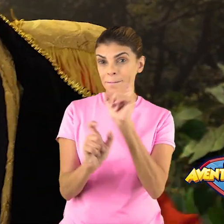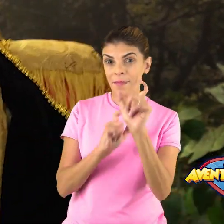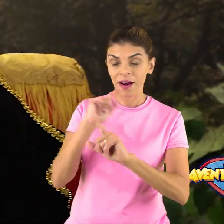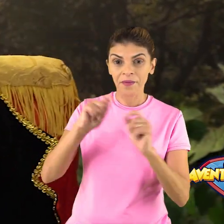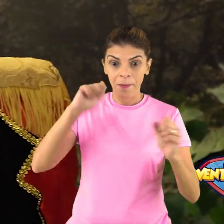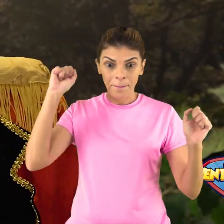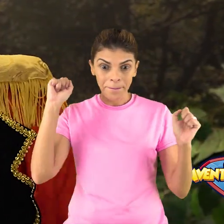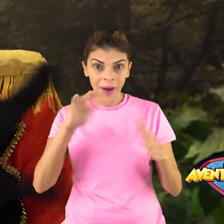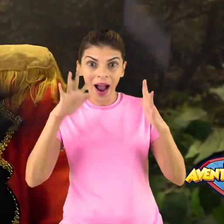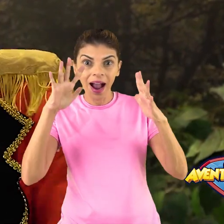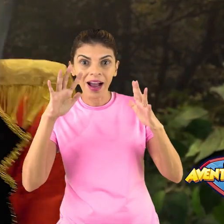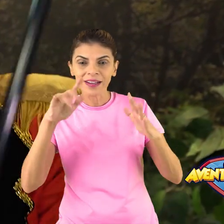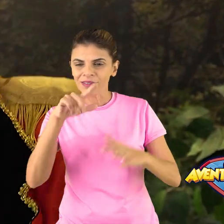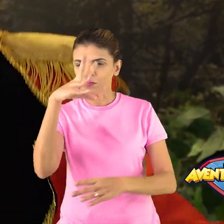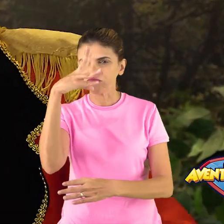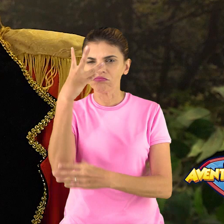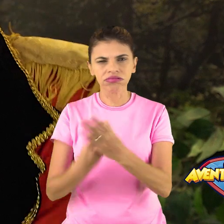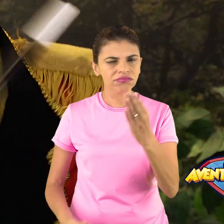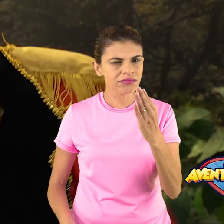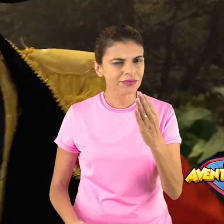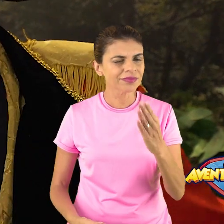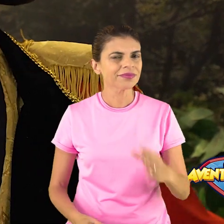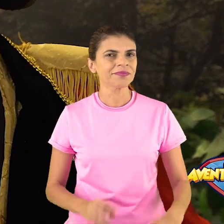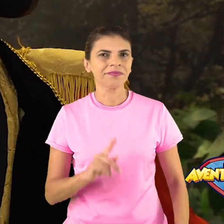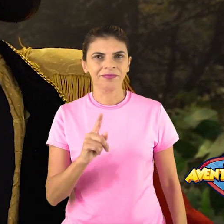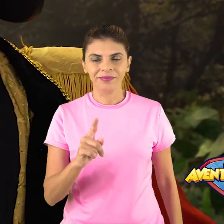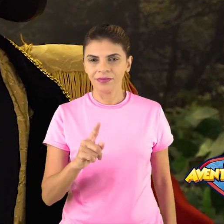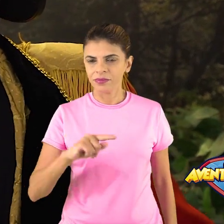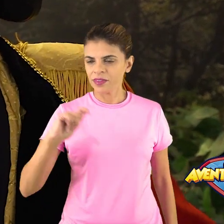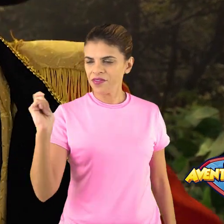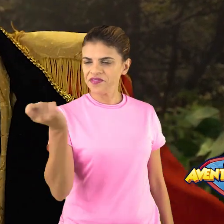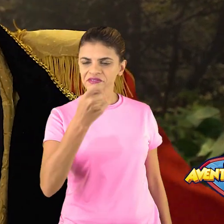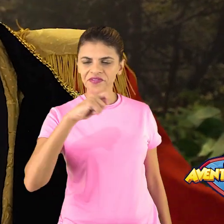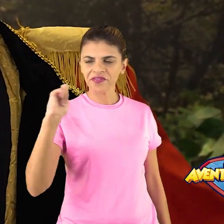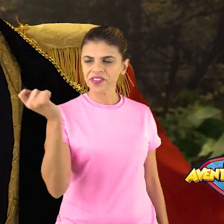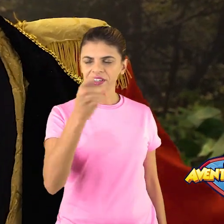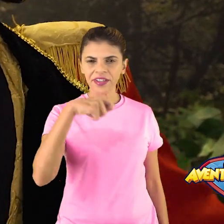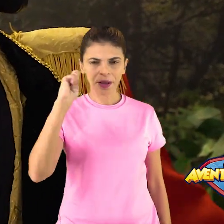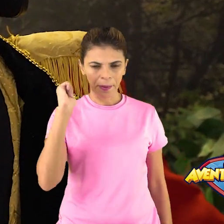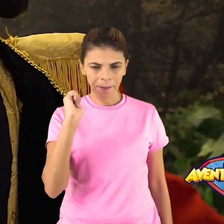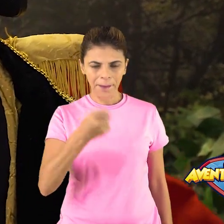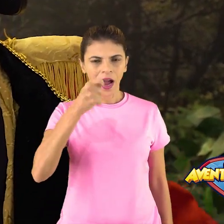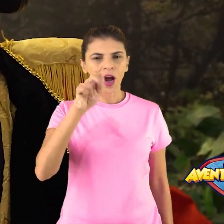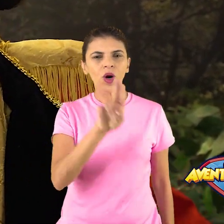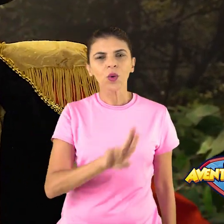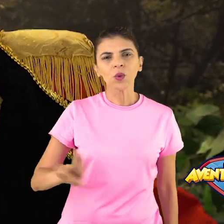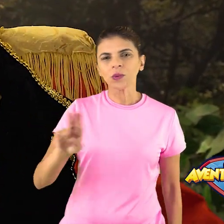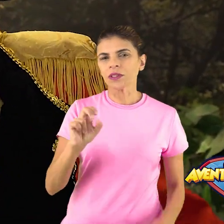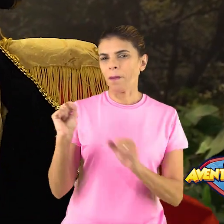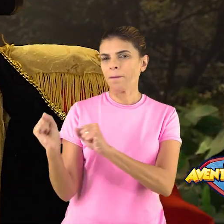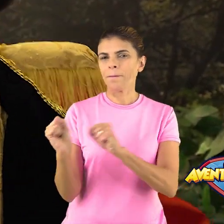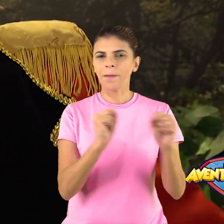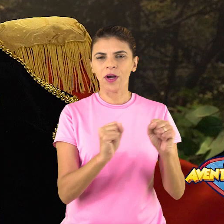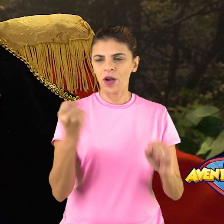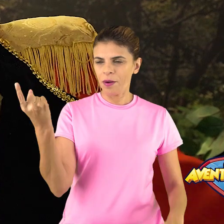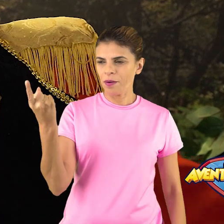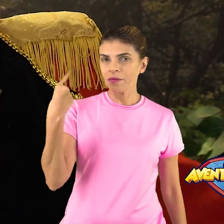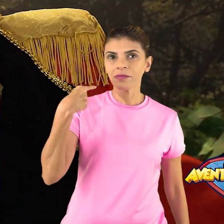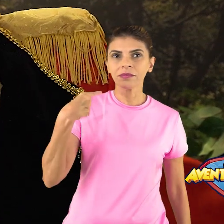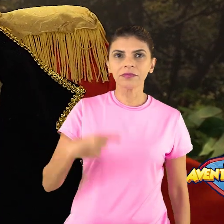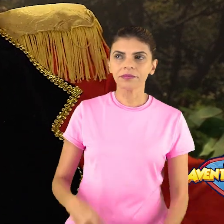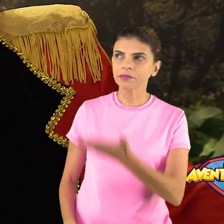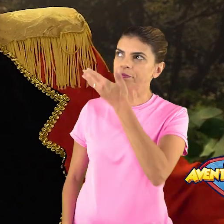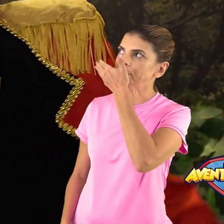mágicas que ele vai desaparecer! Varinha mágica! Use o seu poder para...